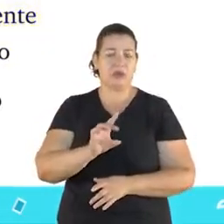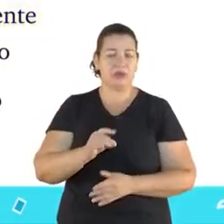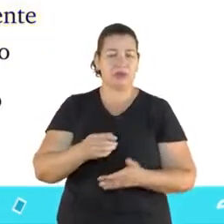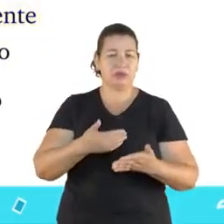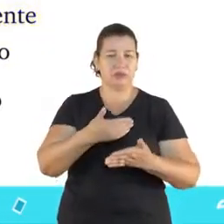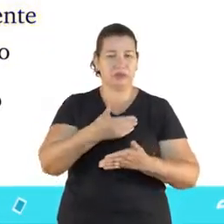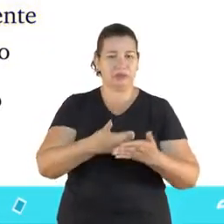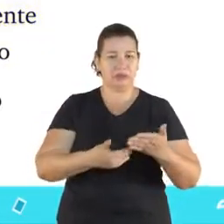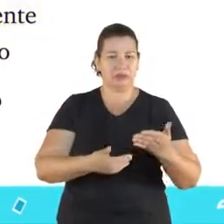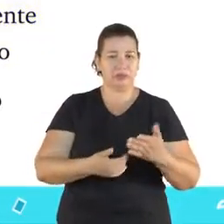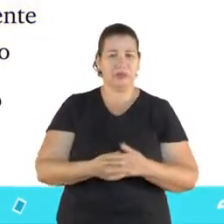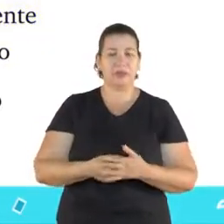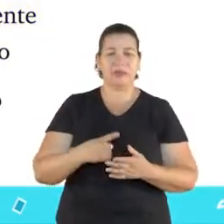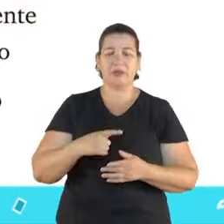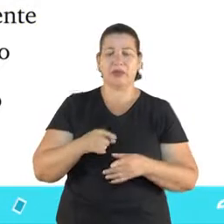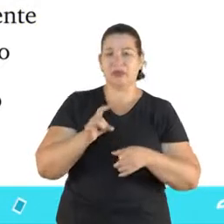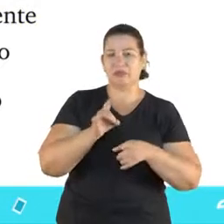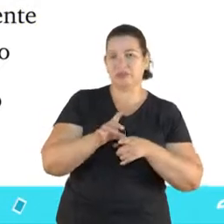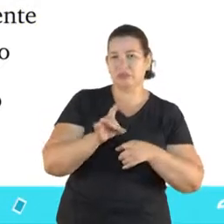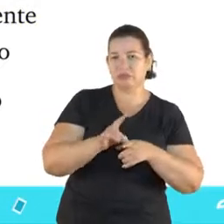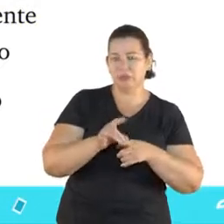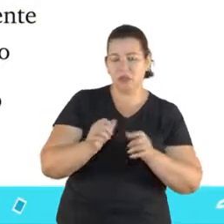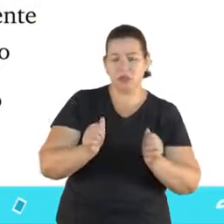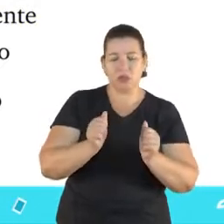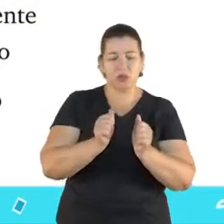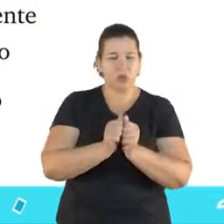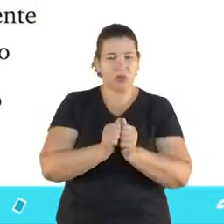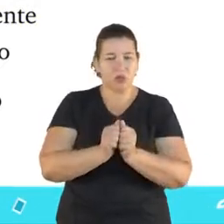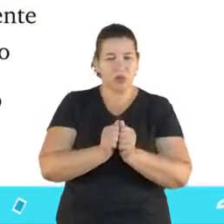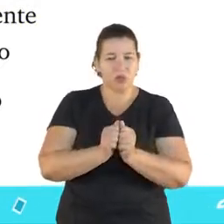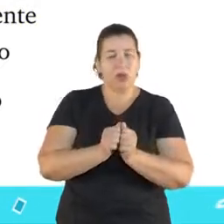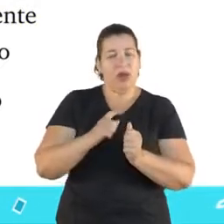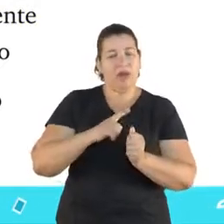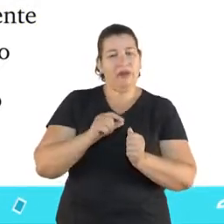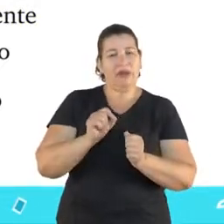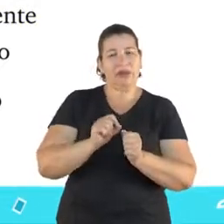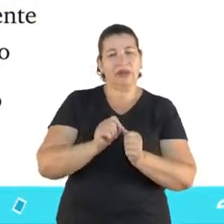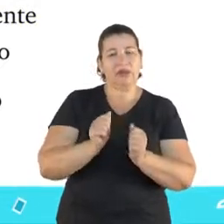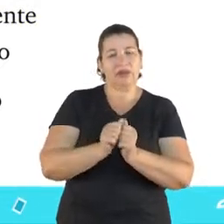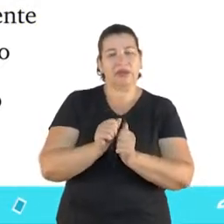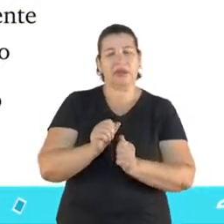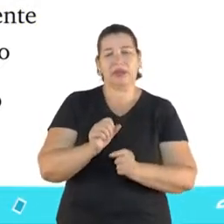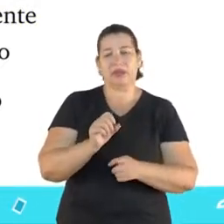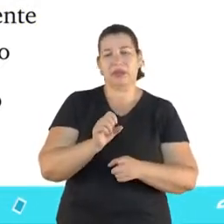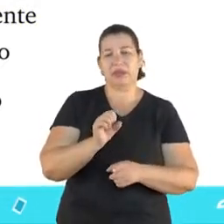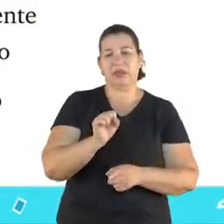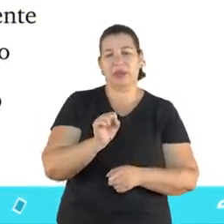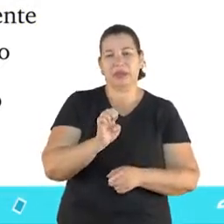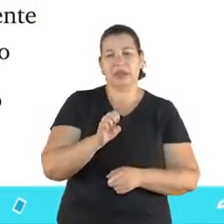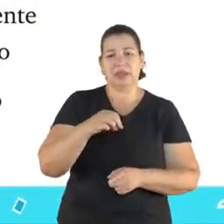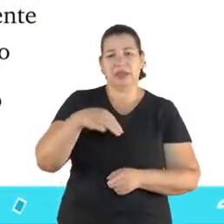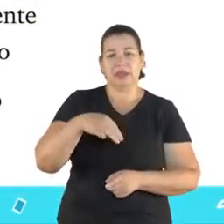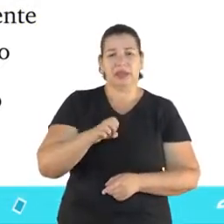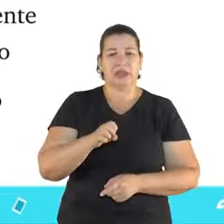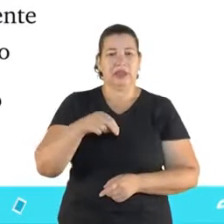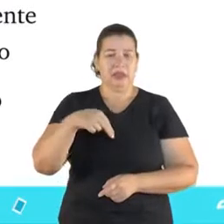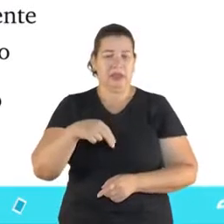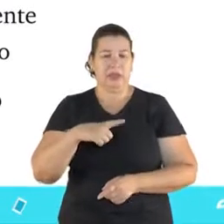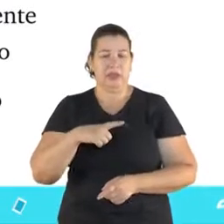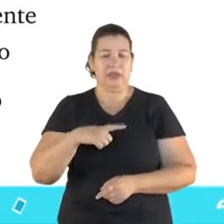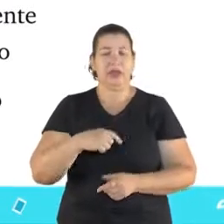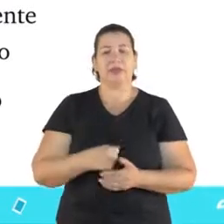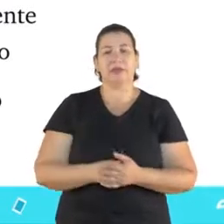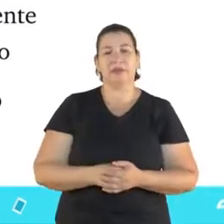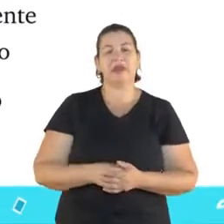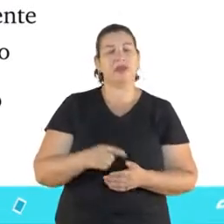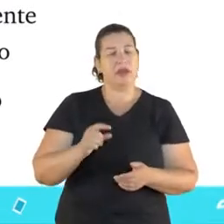na vesícula seminal se junta ao líquido produzido pela próstata e eles formam o sêmen. E esse sêmen ele vai promover a